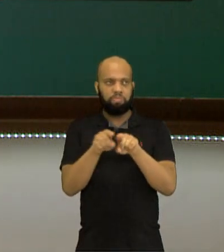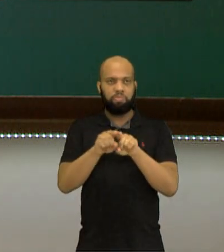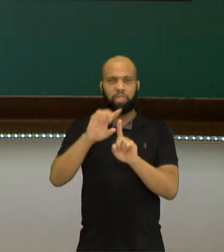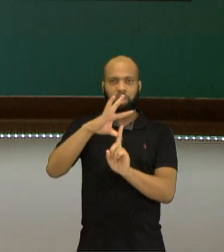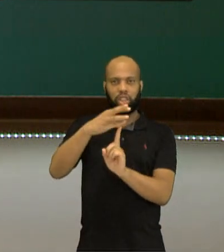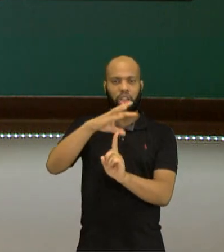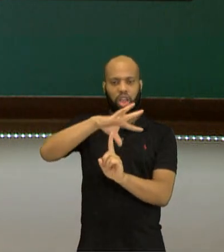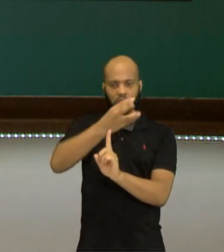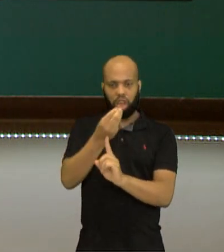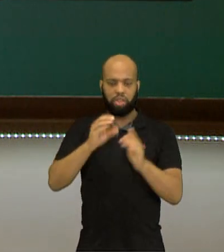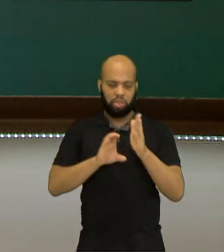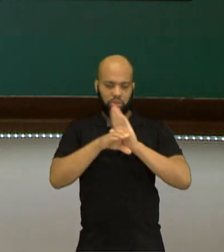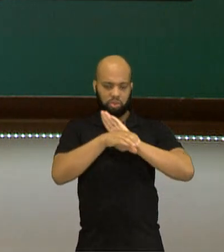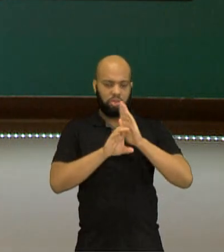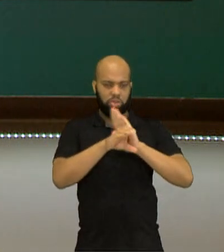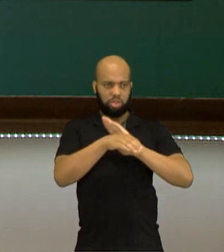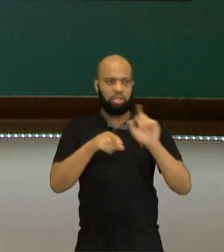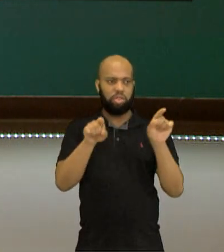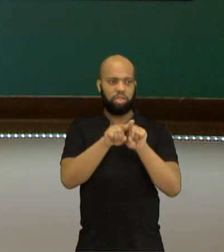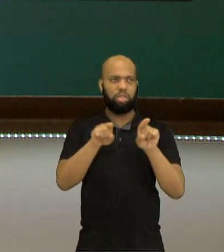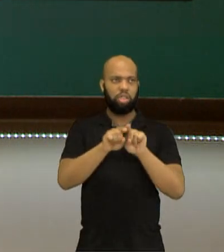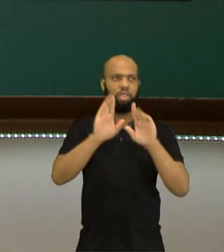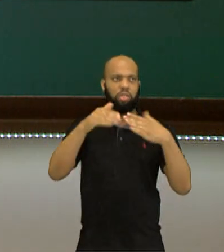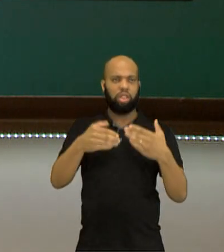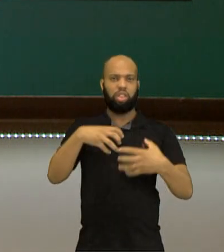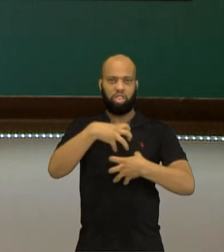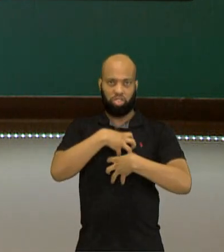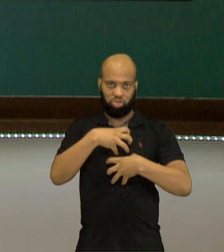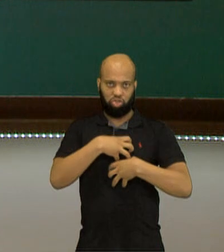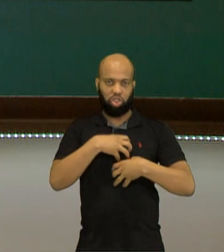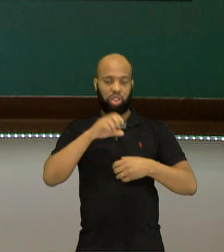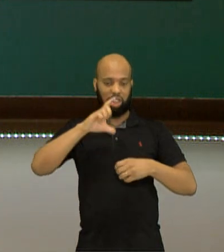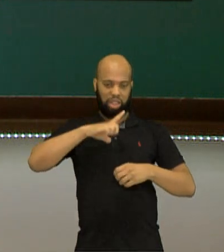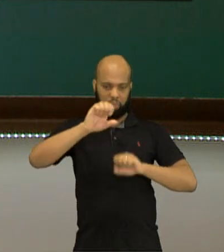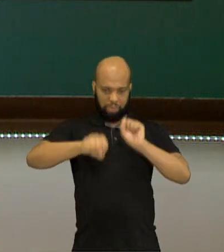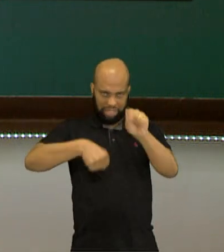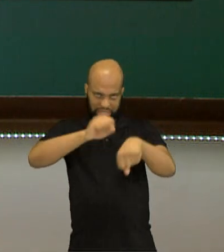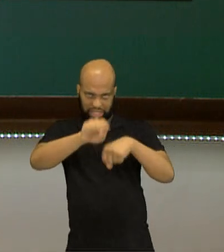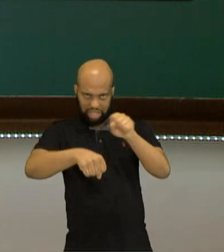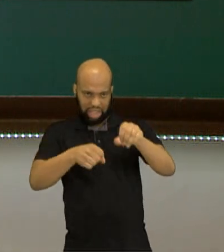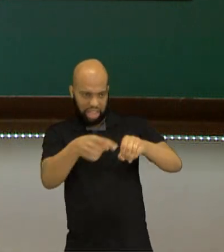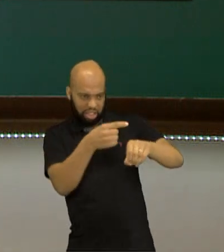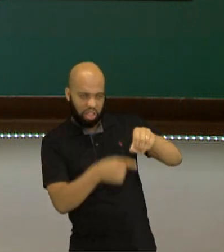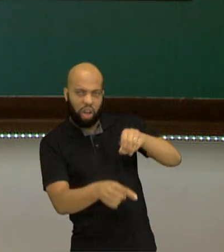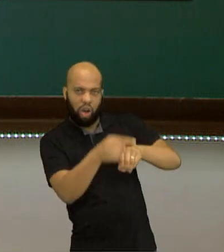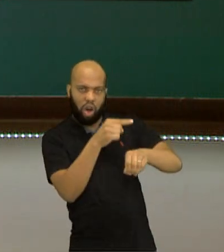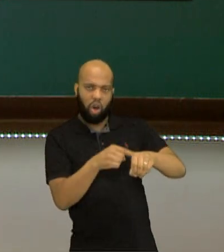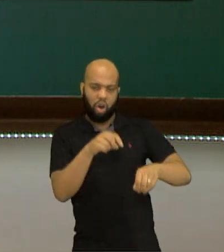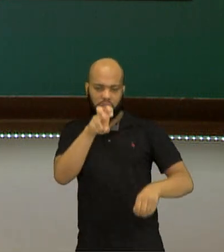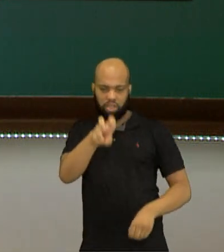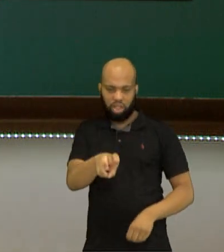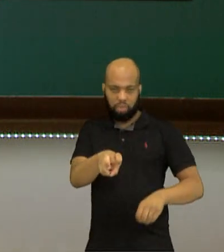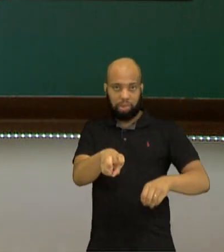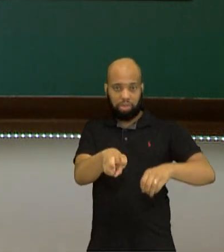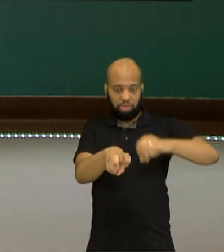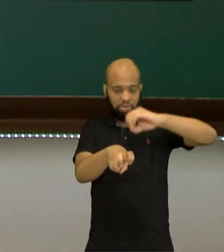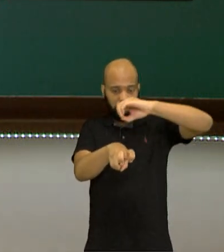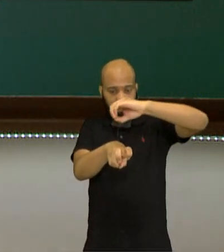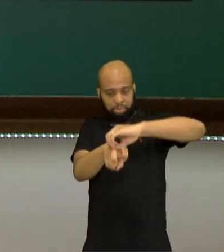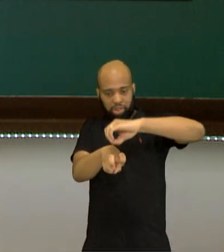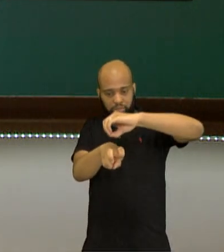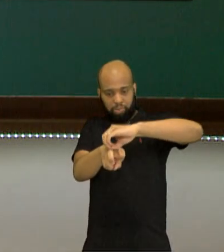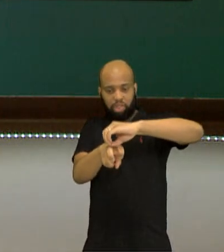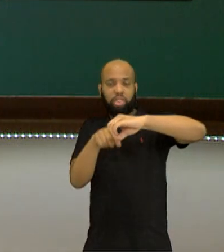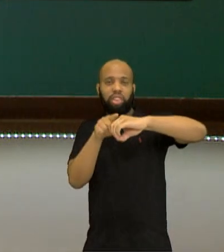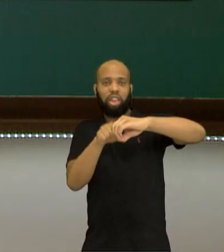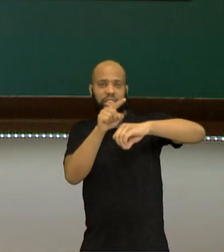arte conceitual. E essa roda de bicicleta em cima de um banco, chamada roda de bicicleta, era uma roda que ele tinha lá